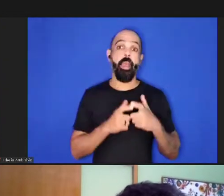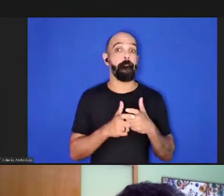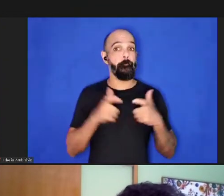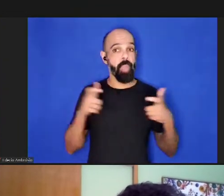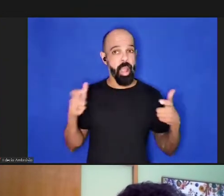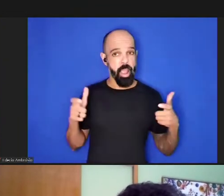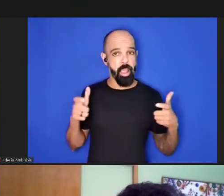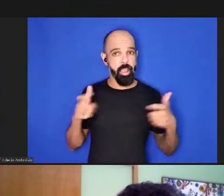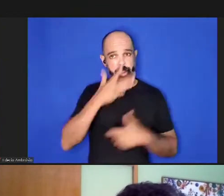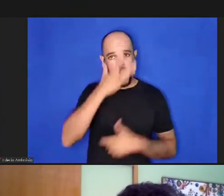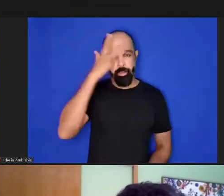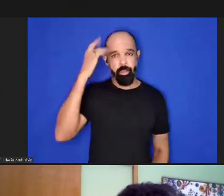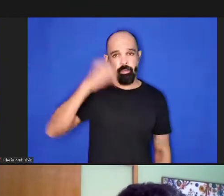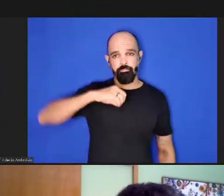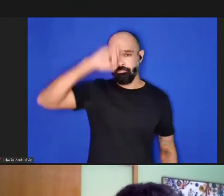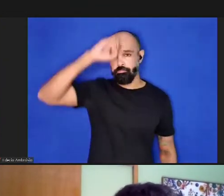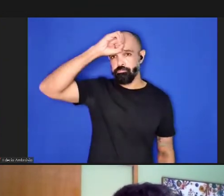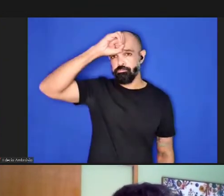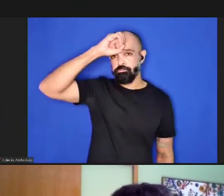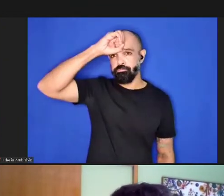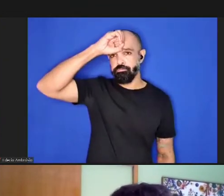leigas.